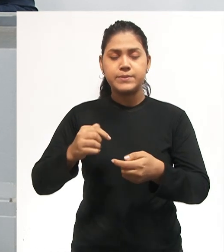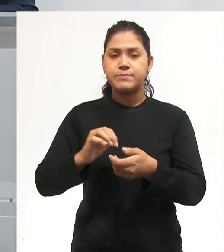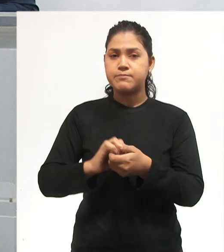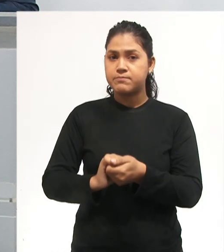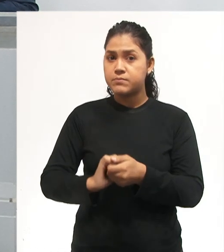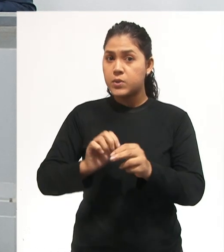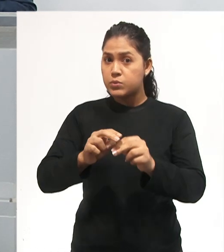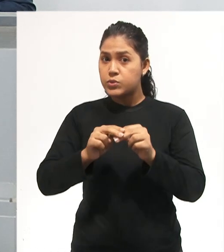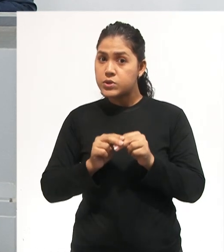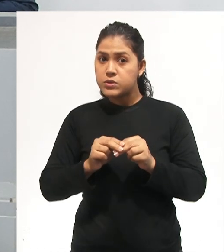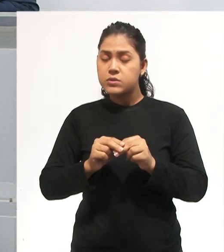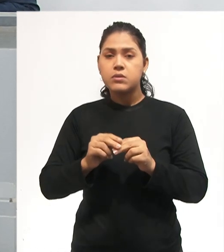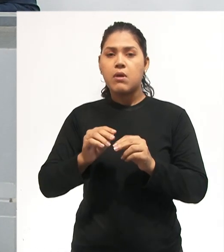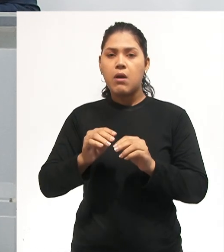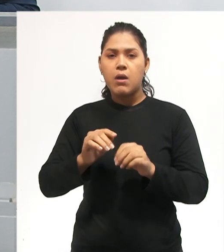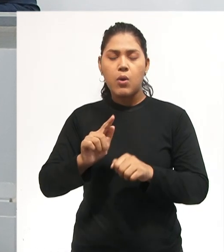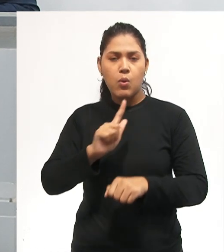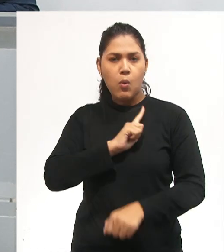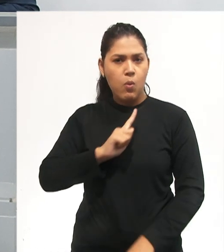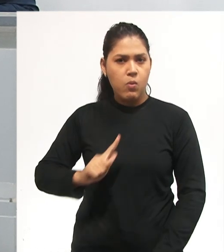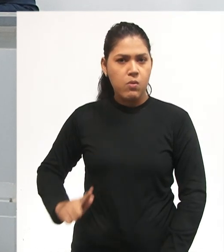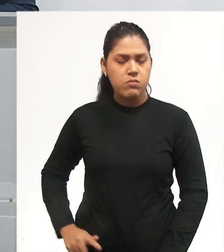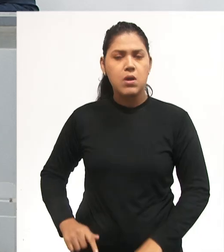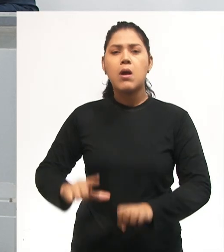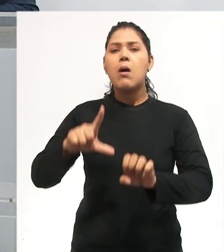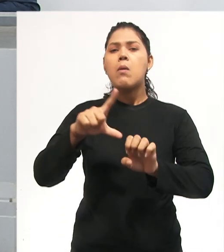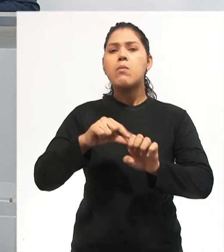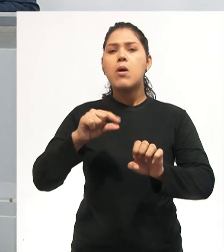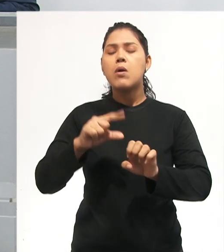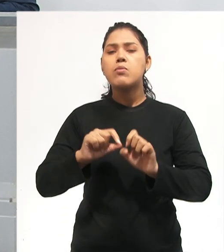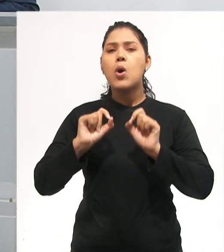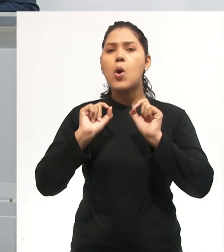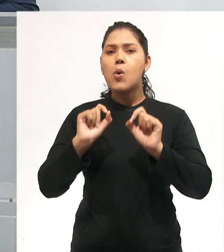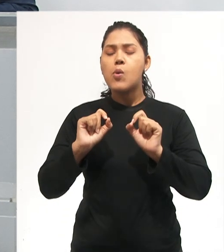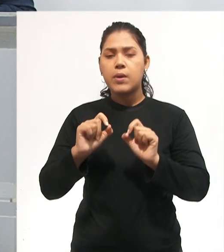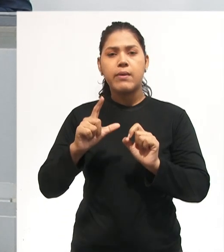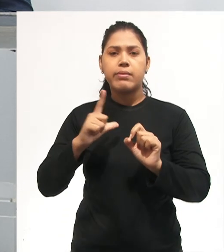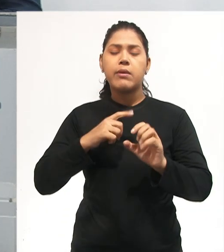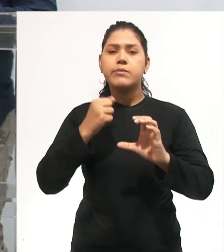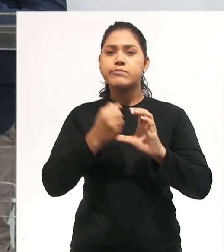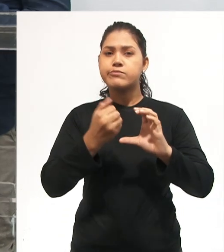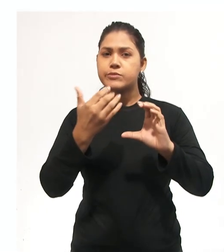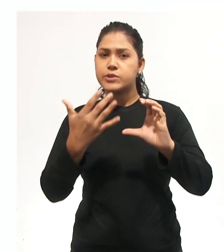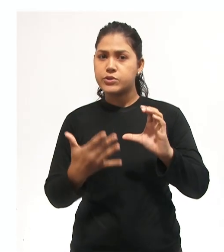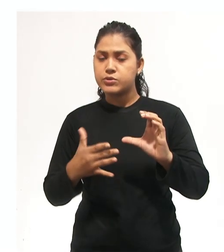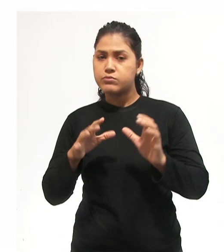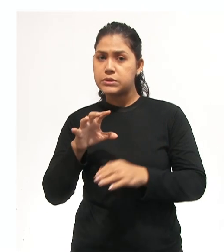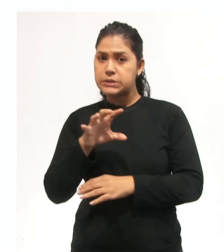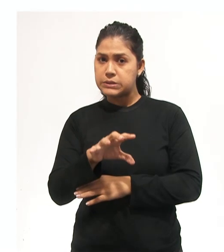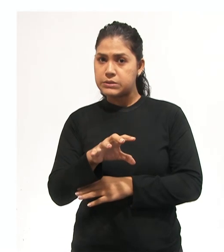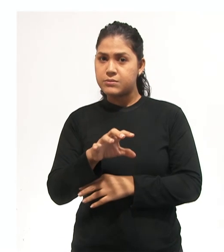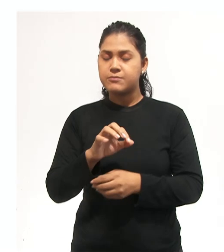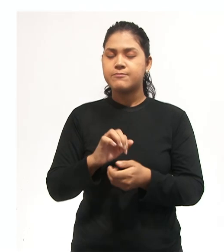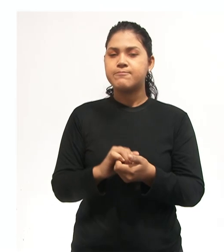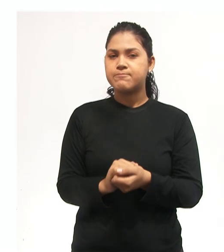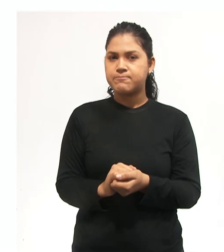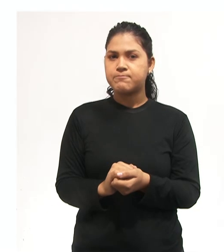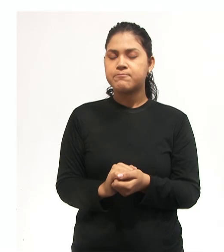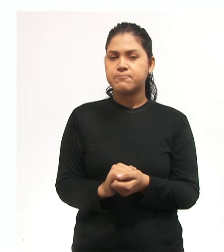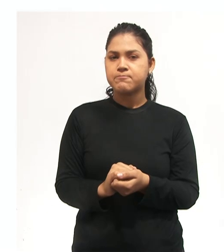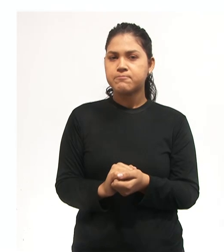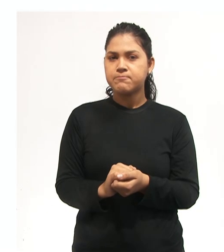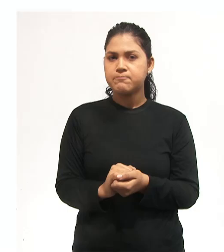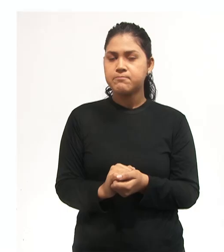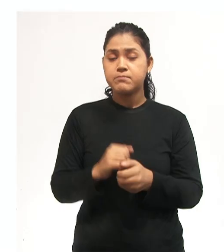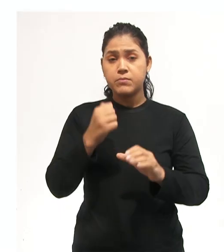o Estado empreendedor, ele resgata também essa ideia, né? Dessa característica. A outra característica que trata do financiamento de